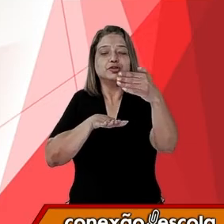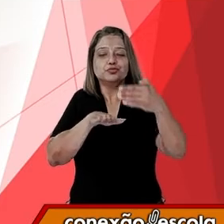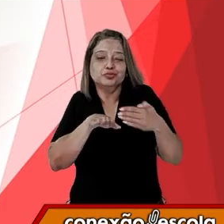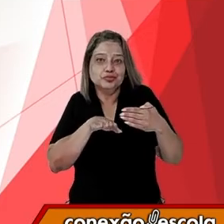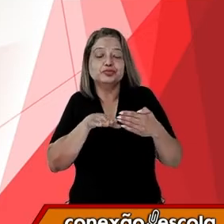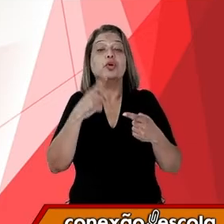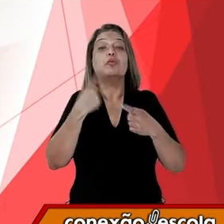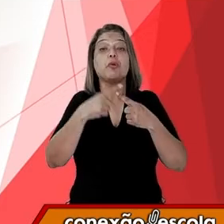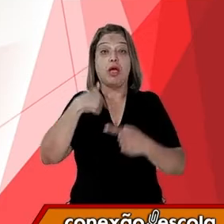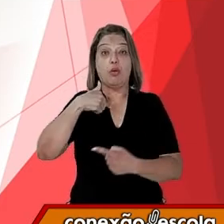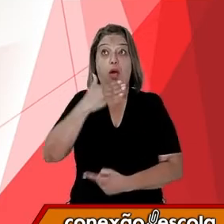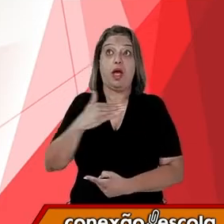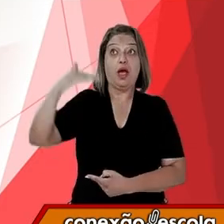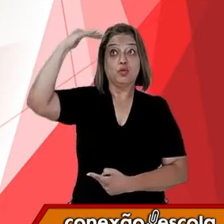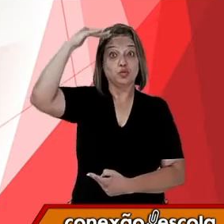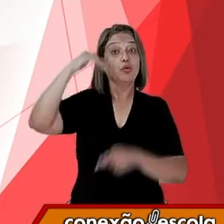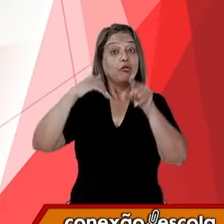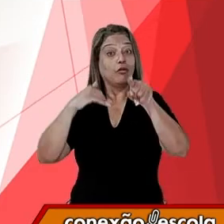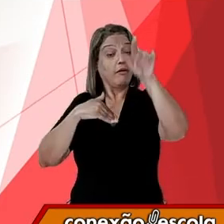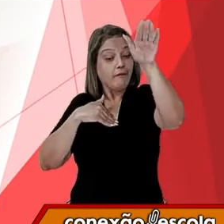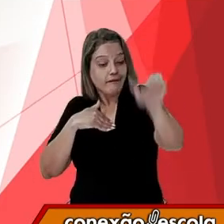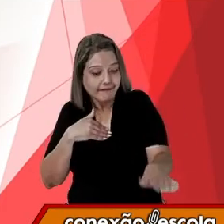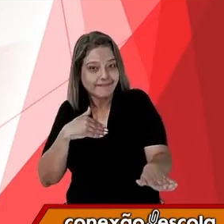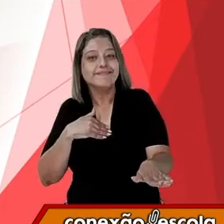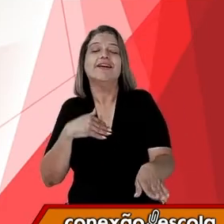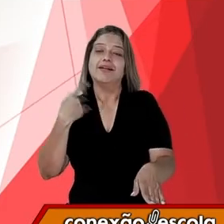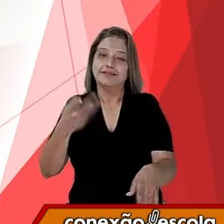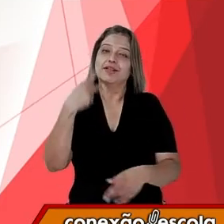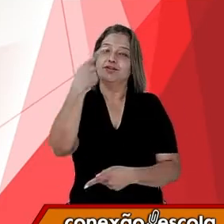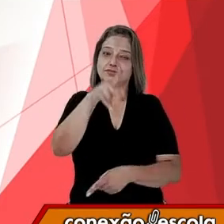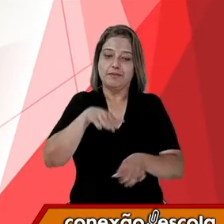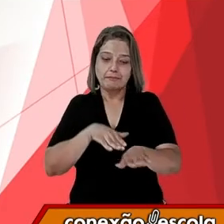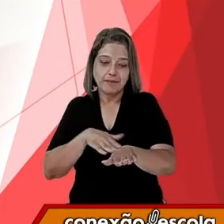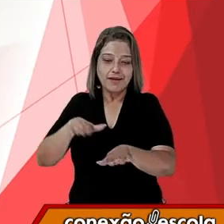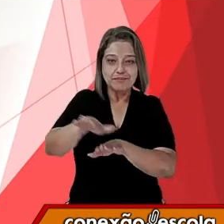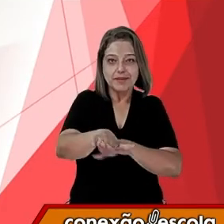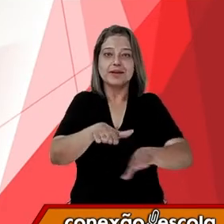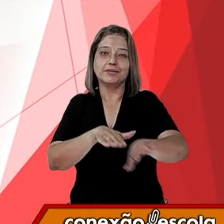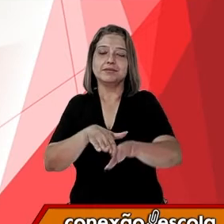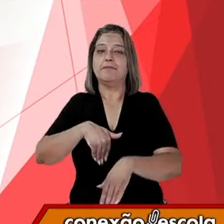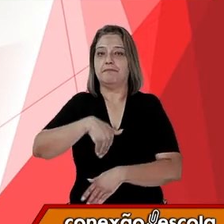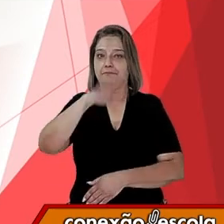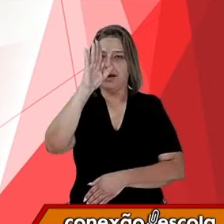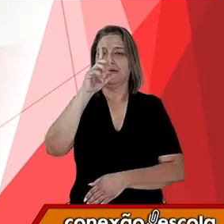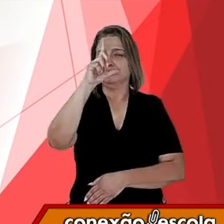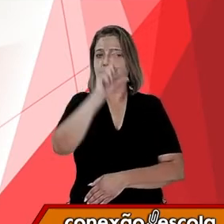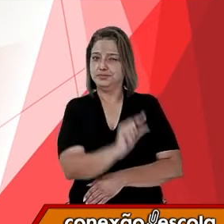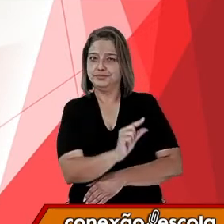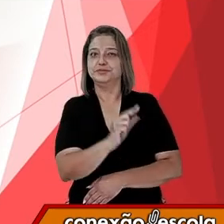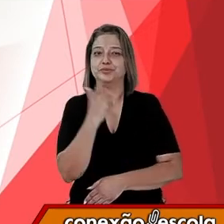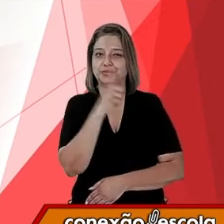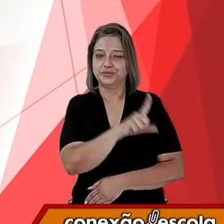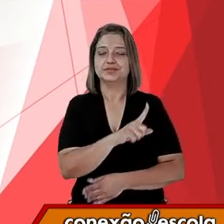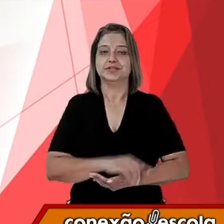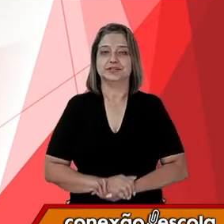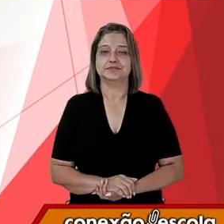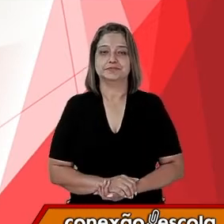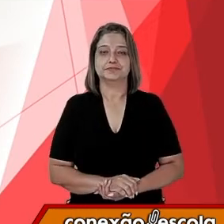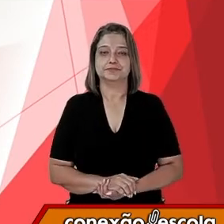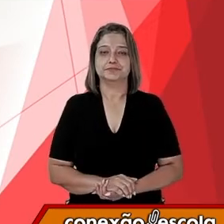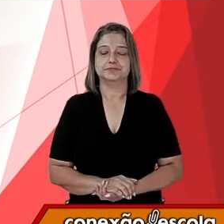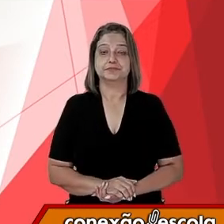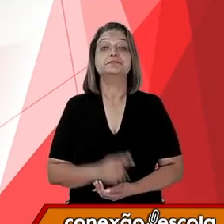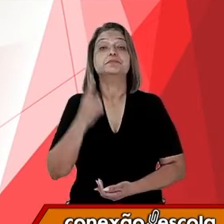adulta e você ainda é uma criança. O seu passo é menor. É importante